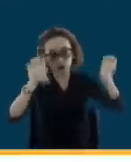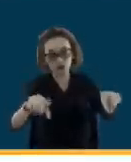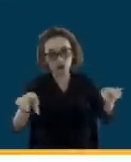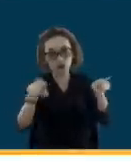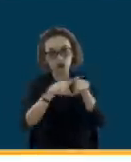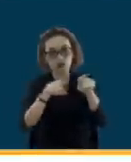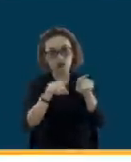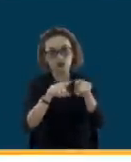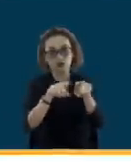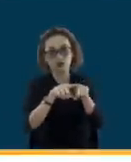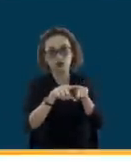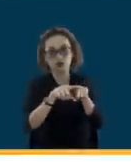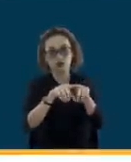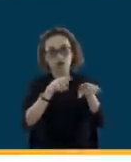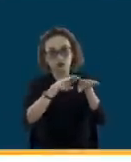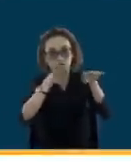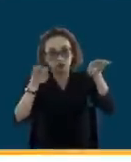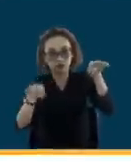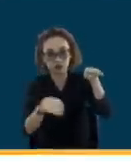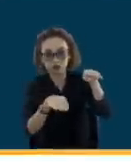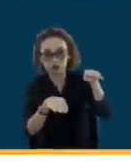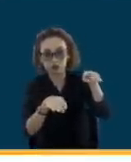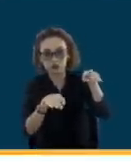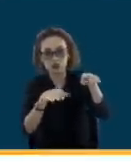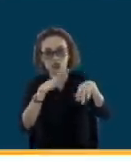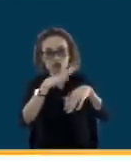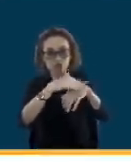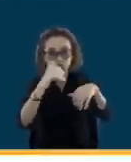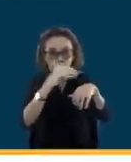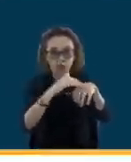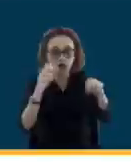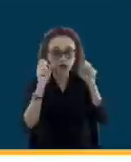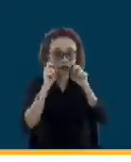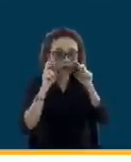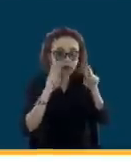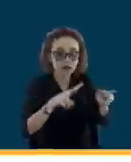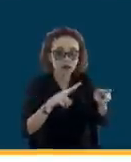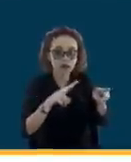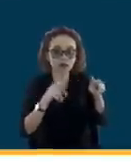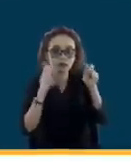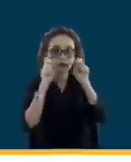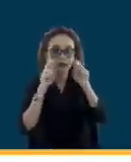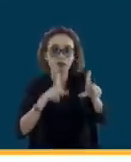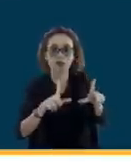de desigualdade de cuidado, de atenção, não é?